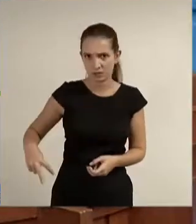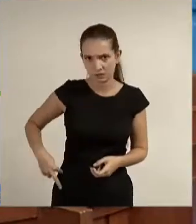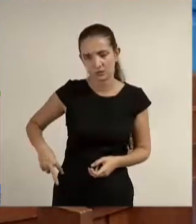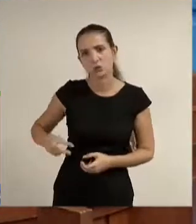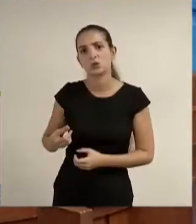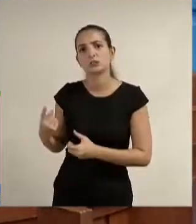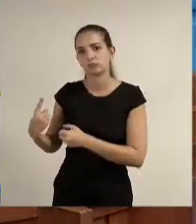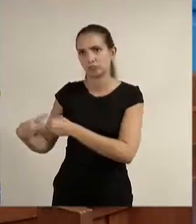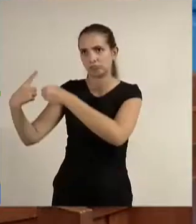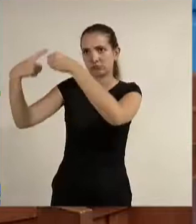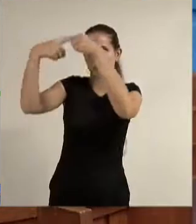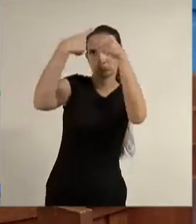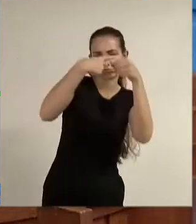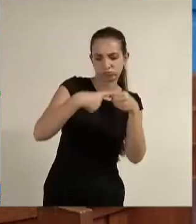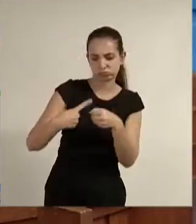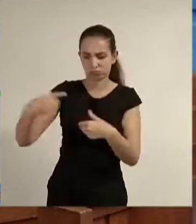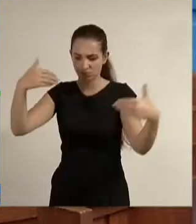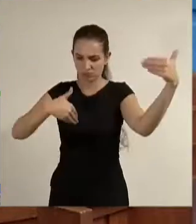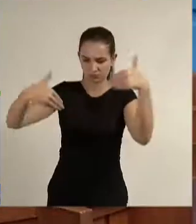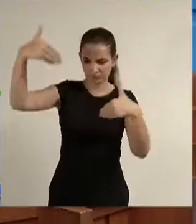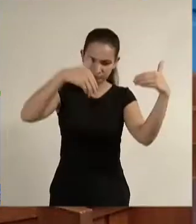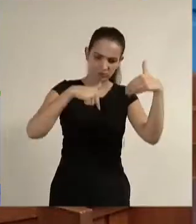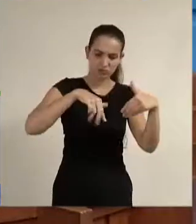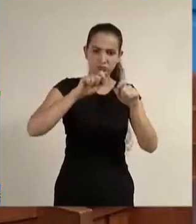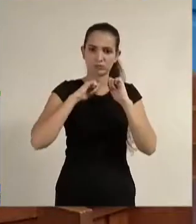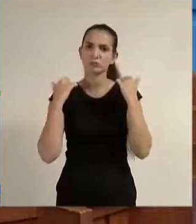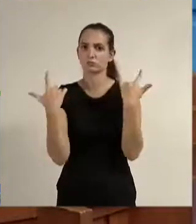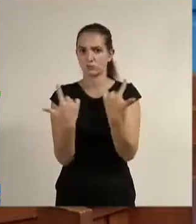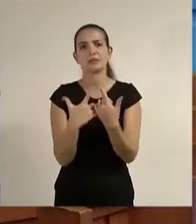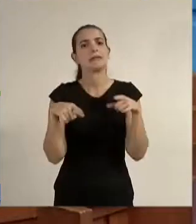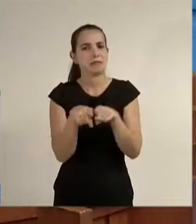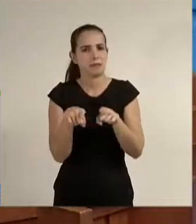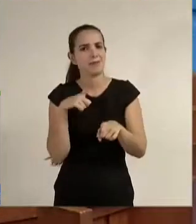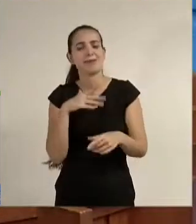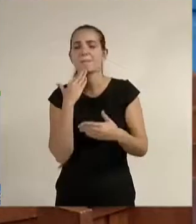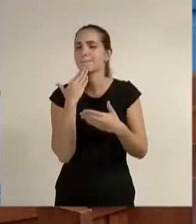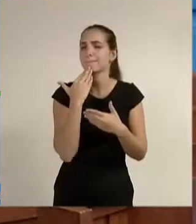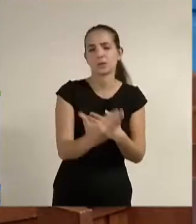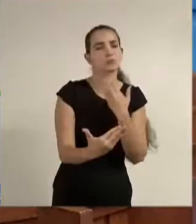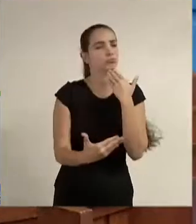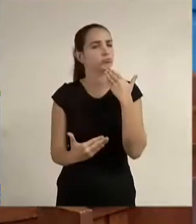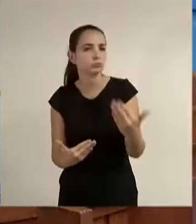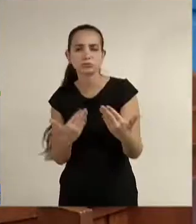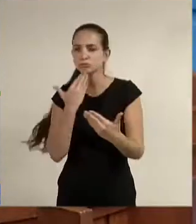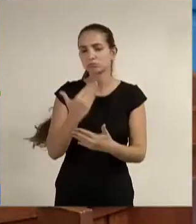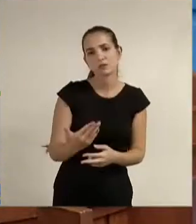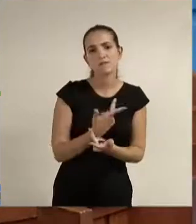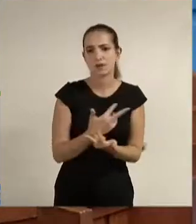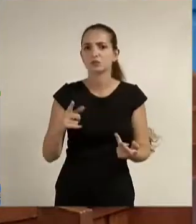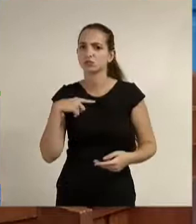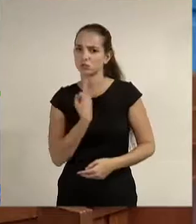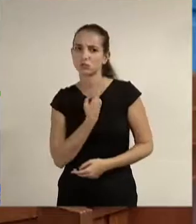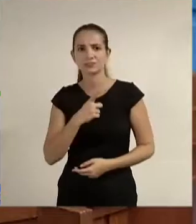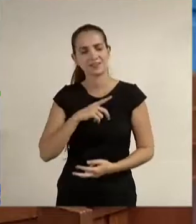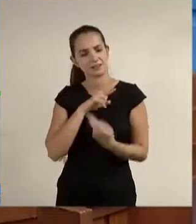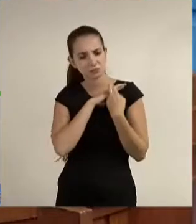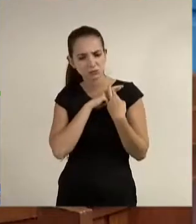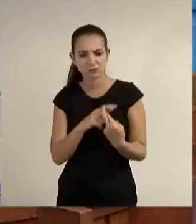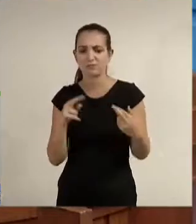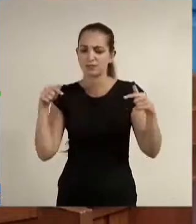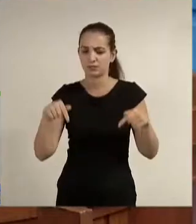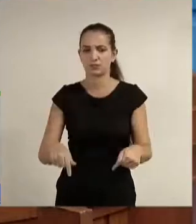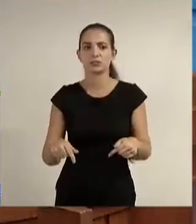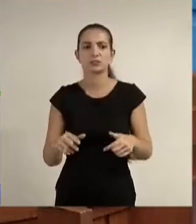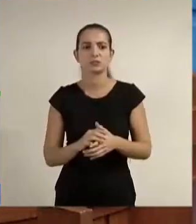outros municípios, e com certeza também tem essas reivindicações, e nós temos que fazer esse papel aqui, debater isso,